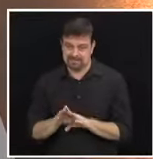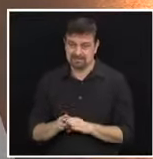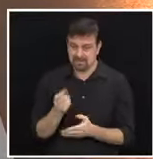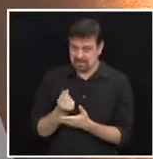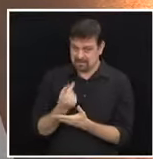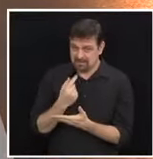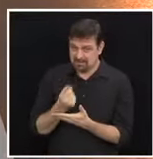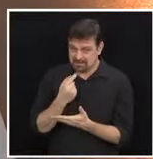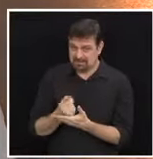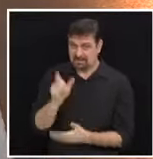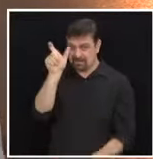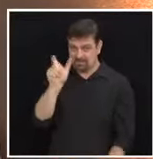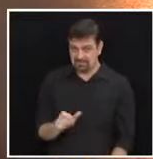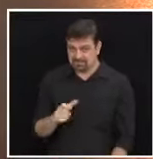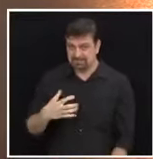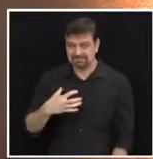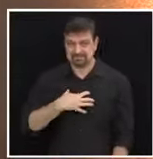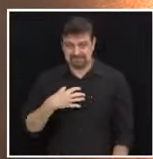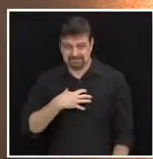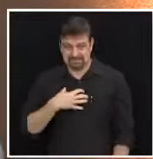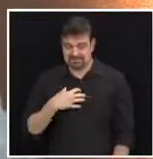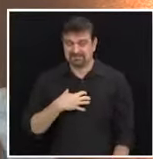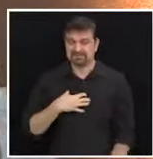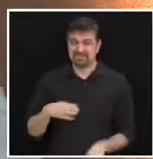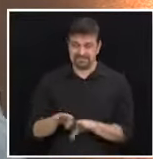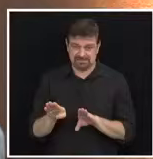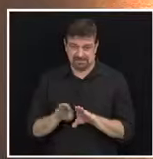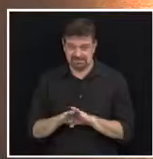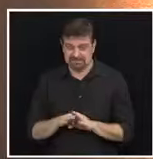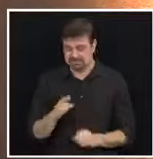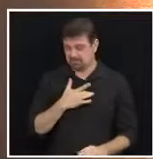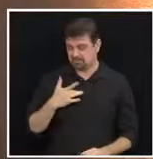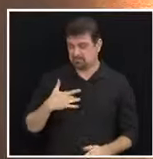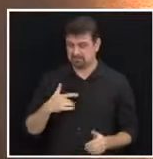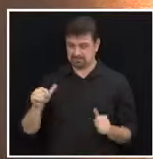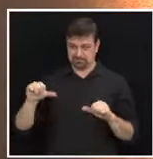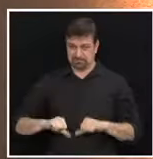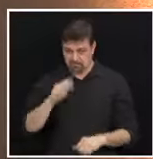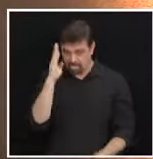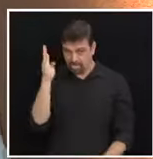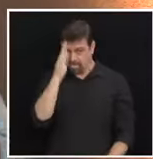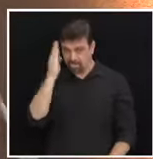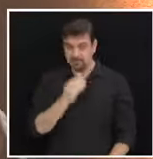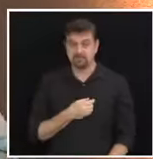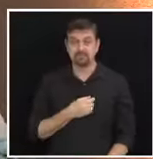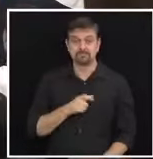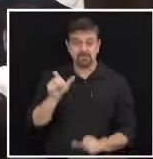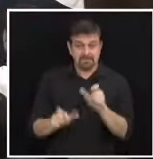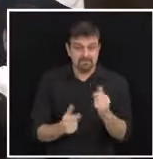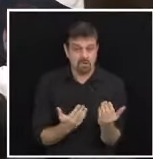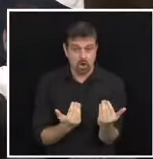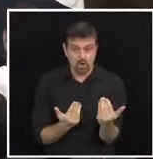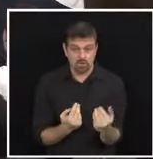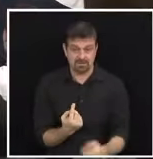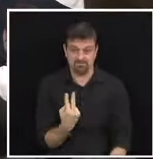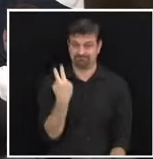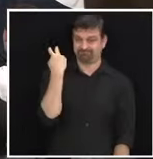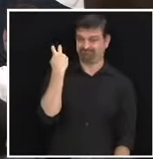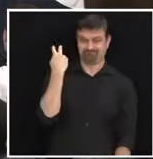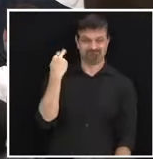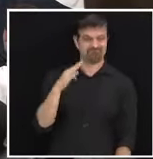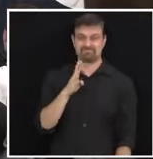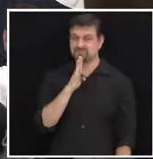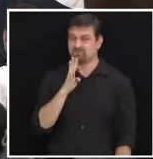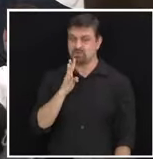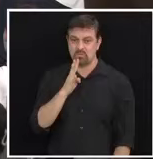do antirretroviral. Como esse público, as pessoas que são jovens hoje, não assistiram o